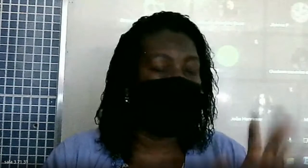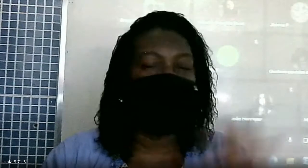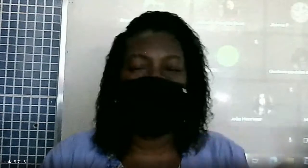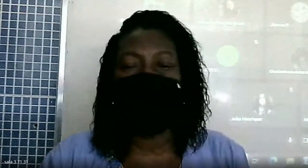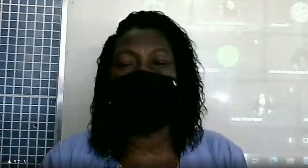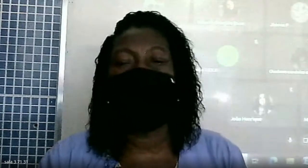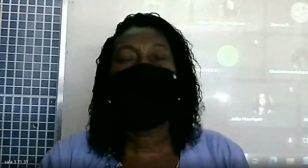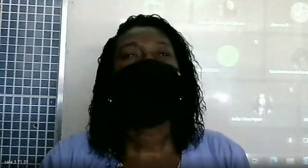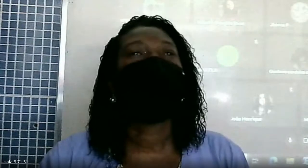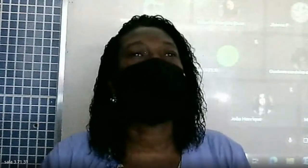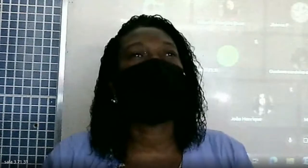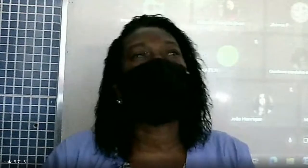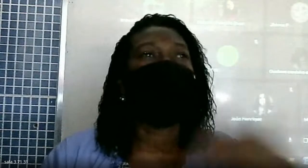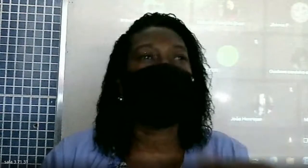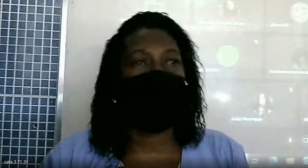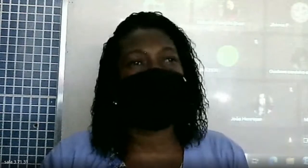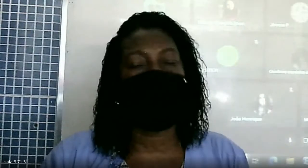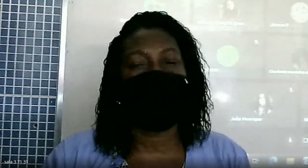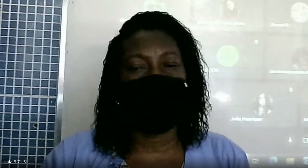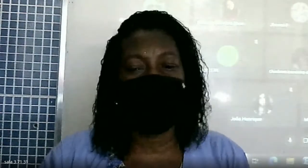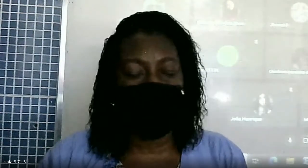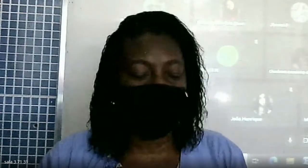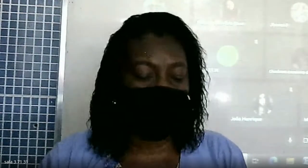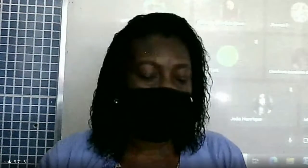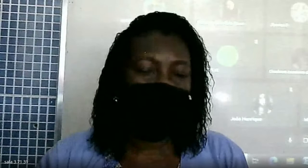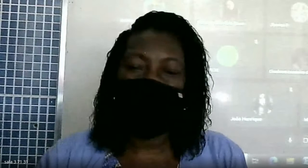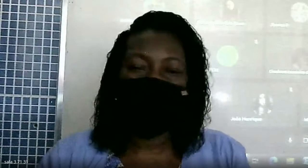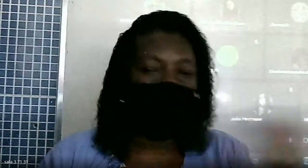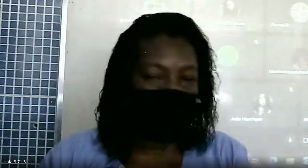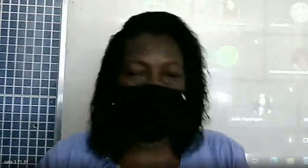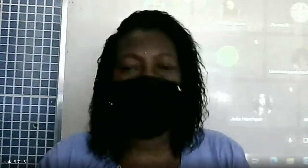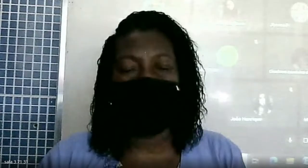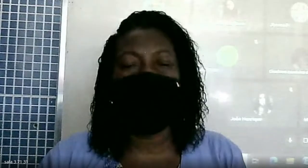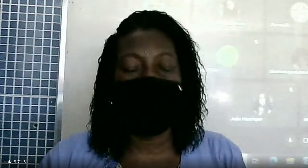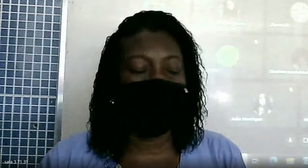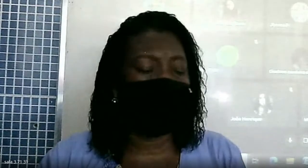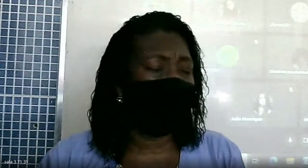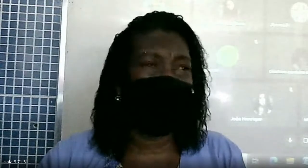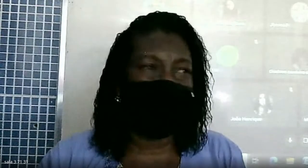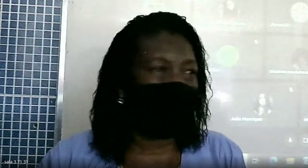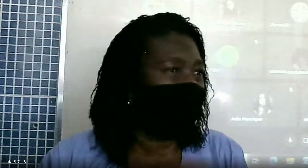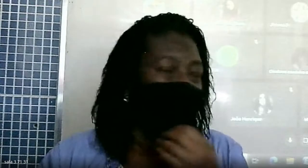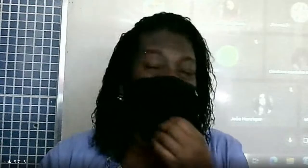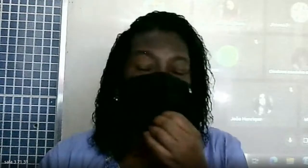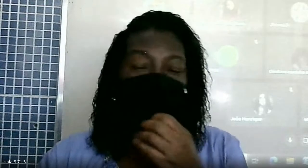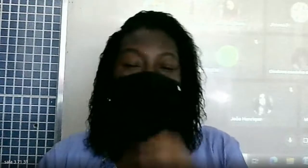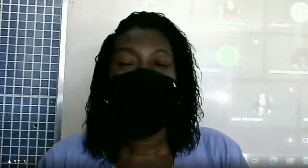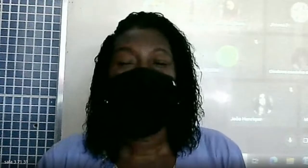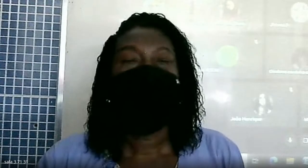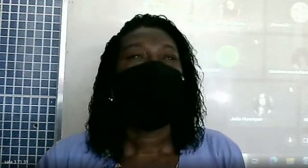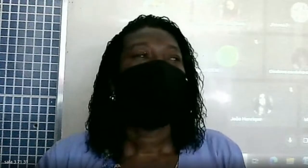é novinho, né? Então, quando tem as apresentações, ele dança junto com a turma, né? E é muito legal,